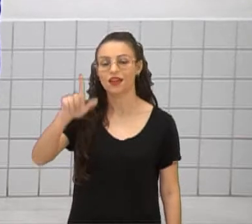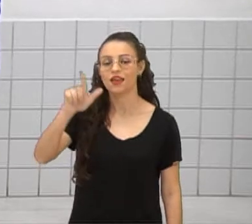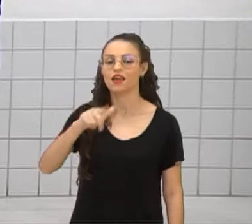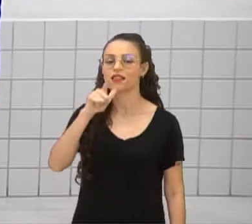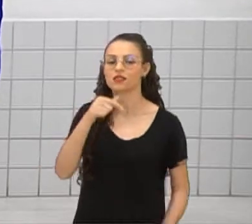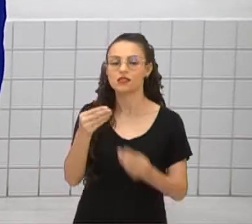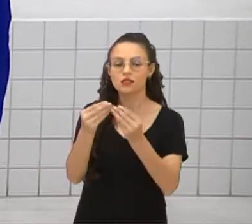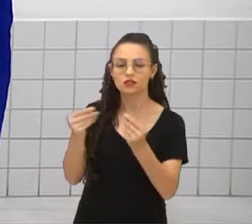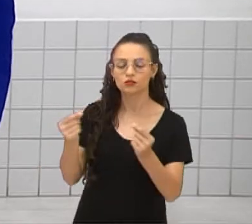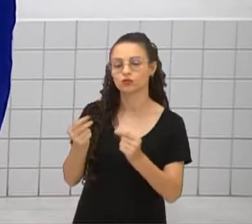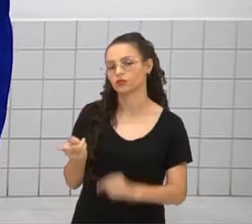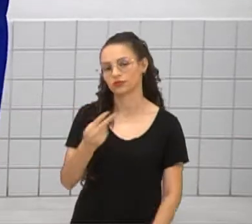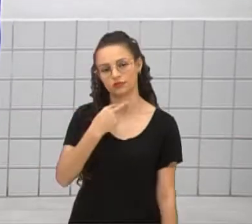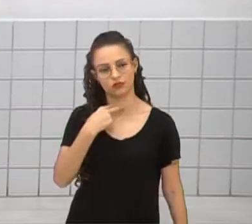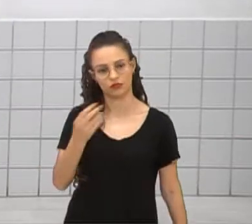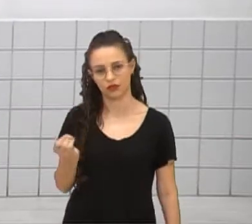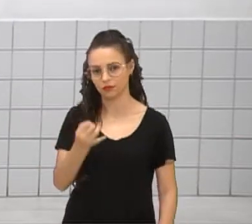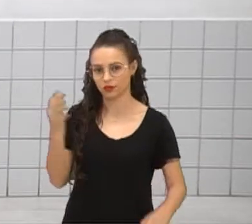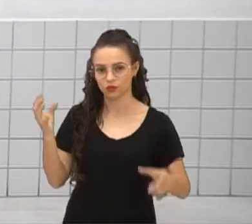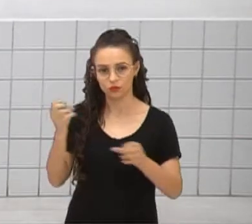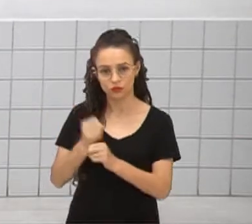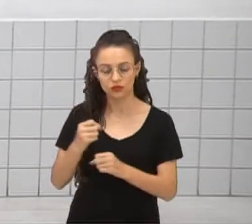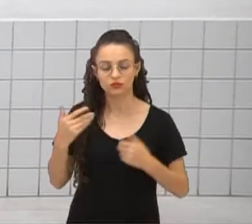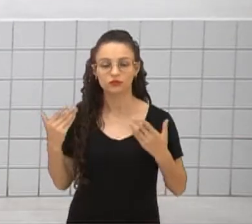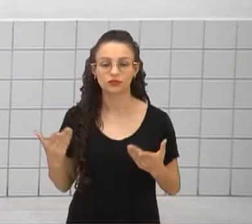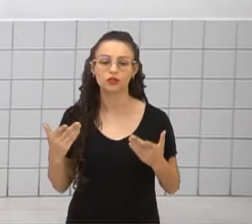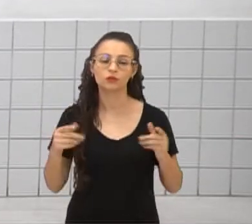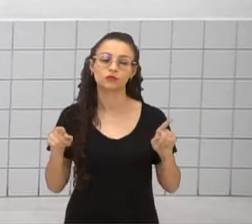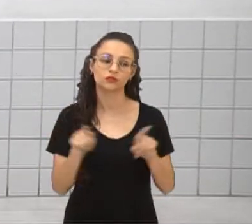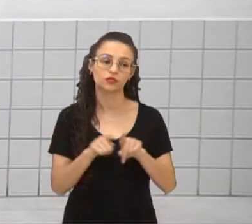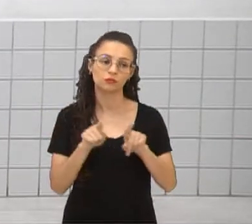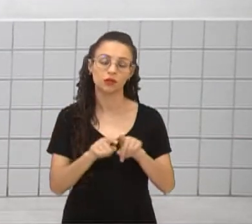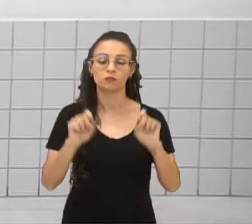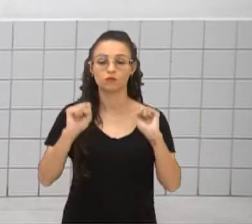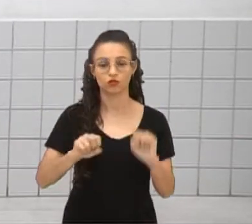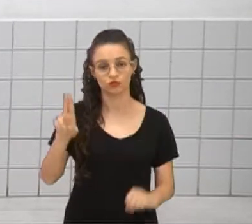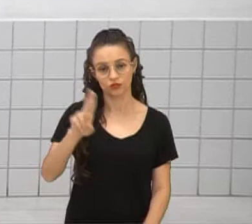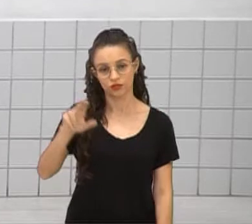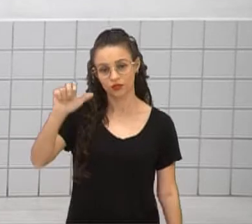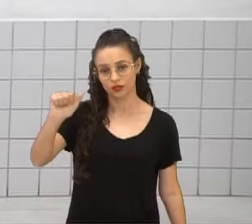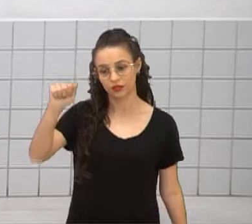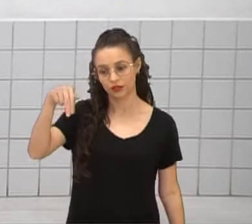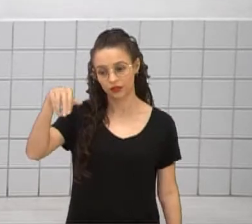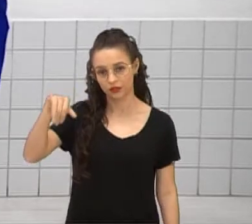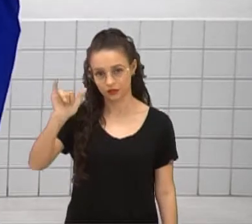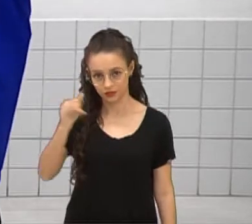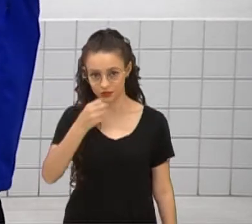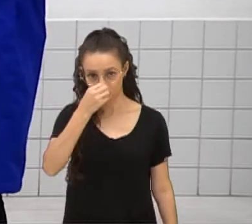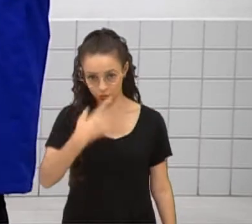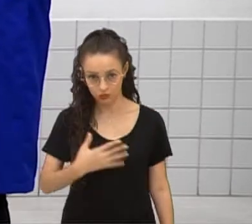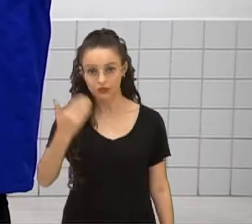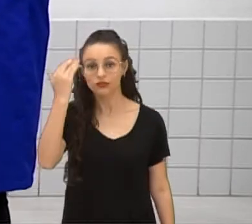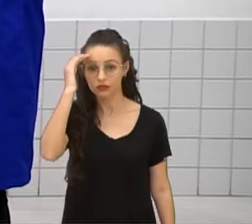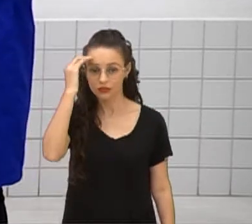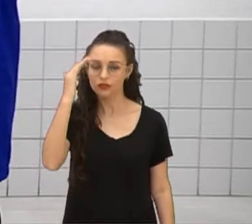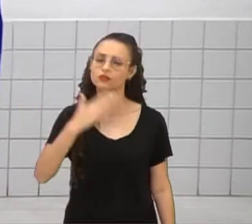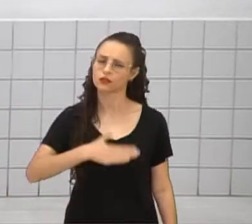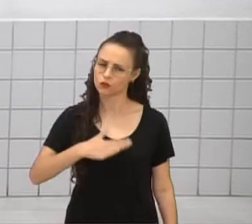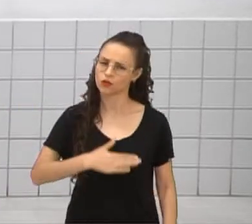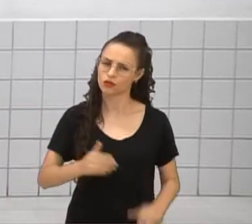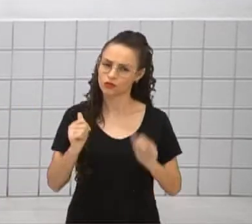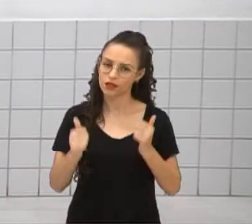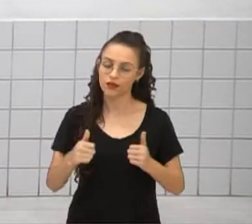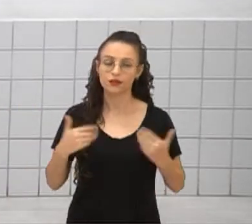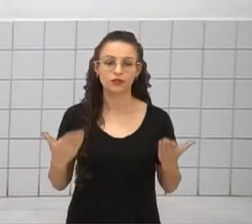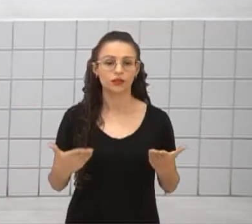portanto incontável sendo assim podemos também utilizar o n tá bom tô entendendo a gente tranquila